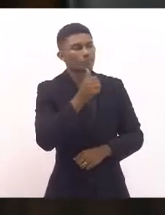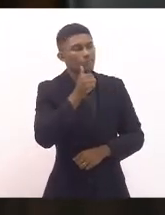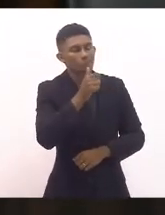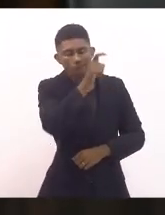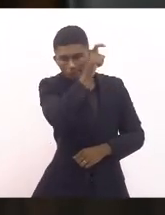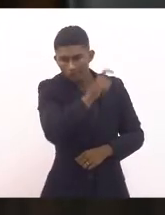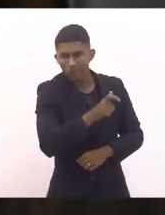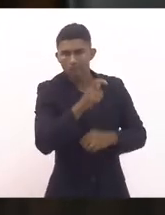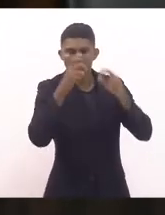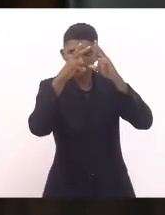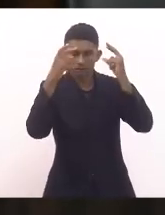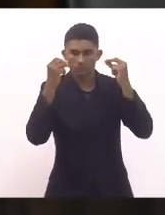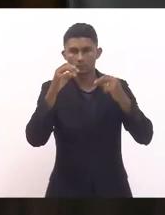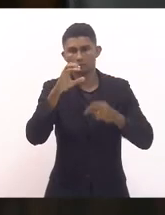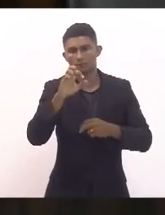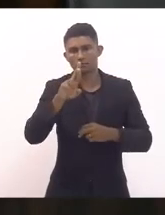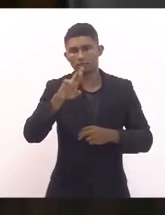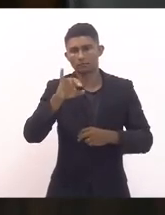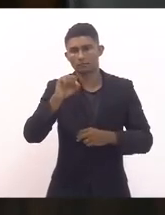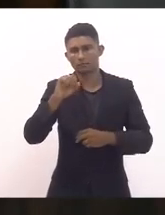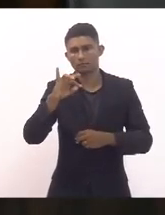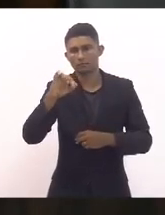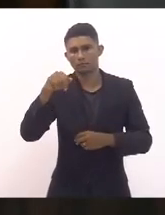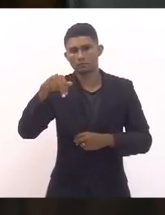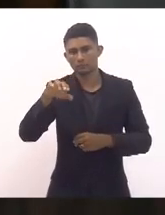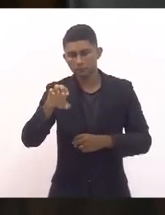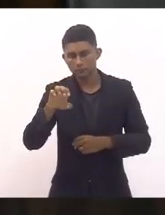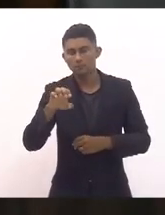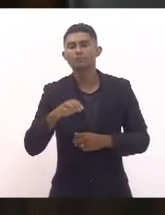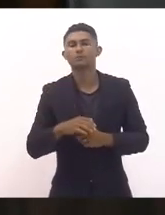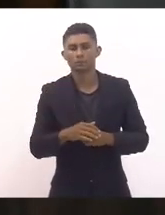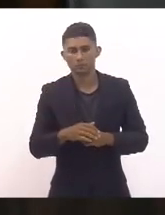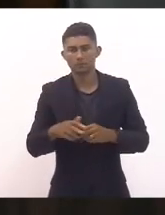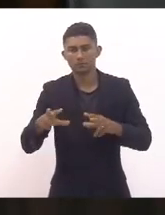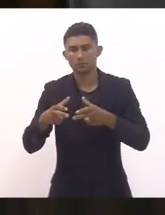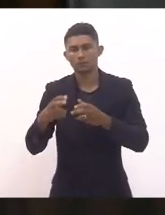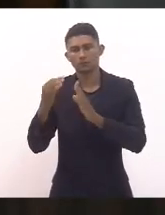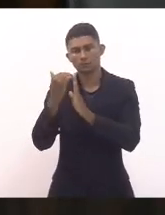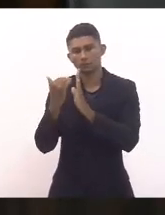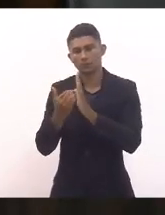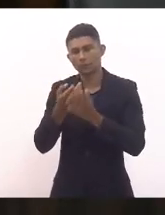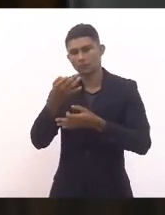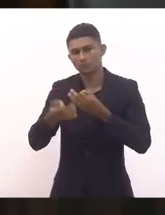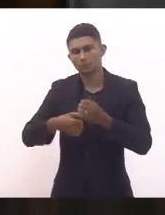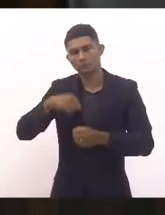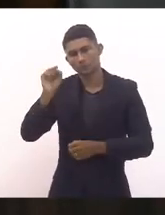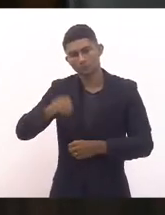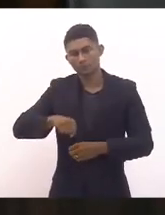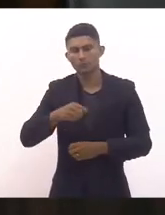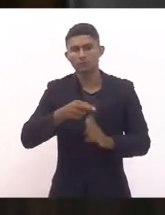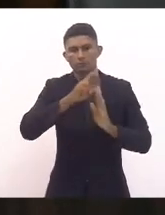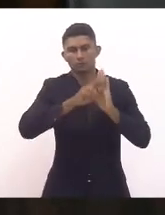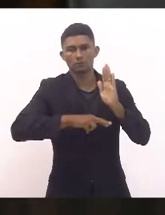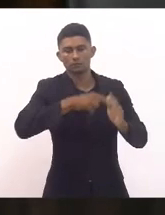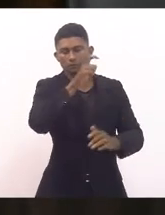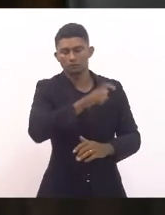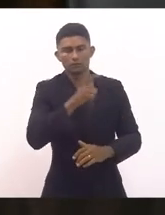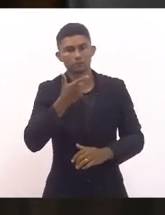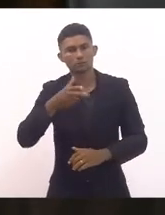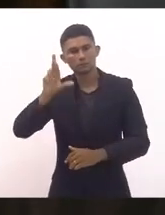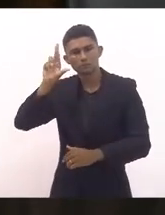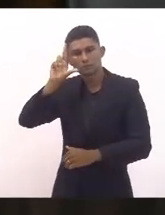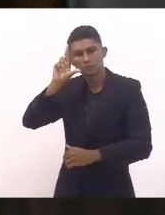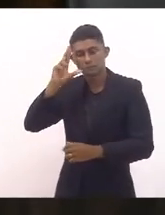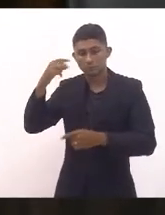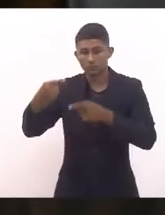enfermeira Cristiane Rodrigues da Rocha, parecer da Comissão de Normas Internas e Proposições Externas favorável. Relator, deputado Rosenberg,